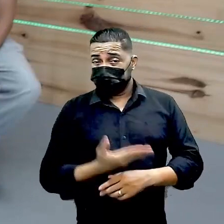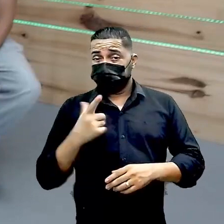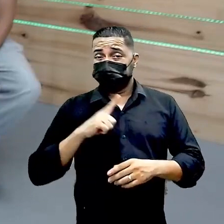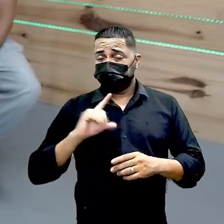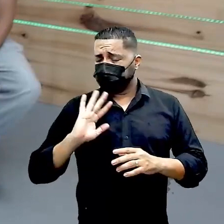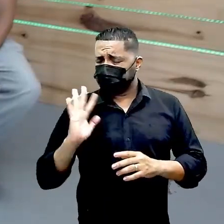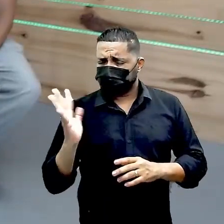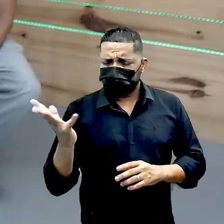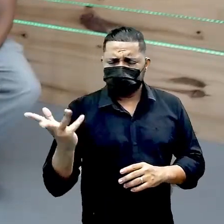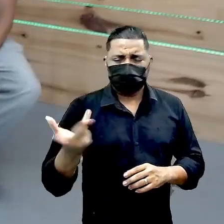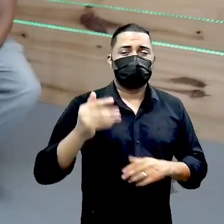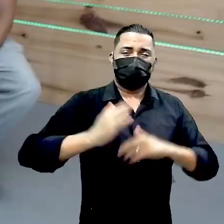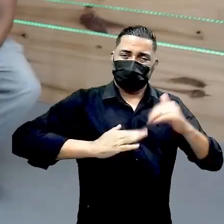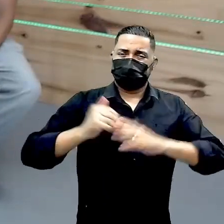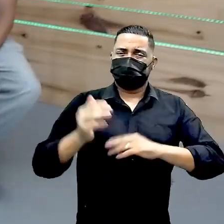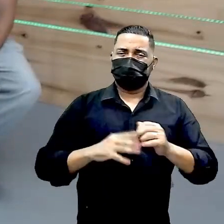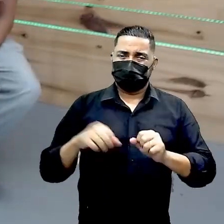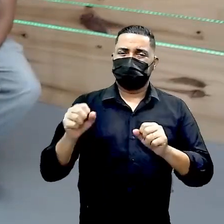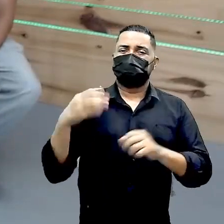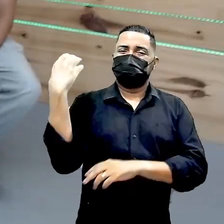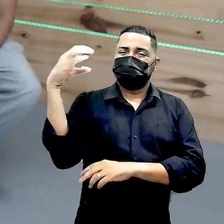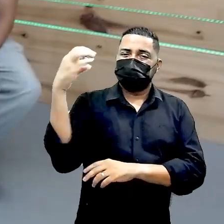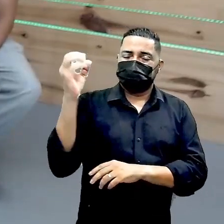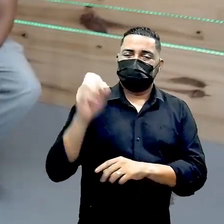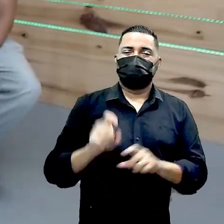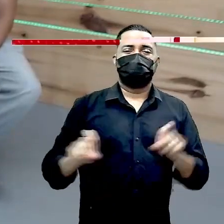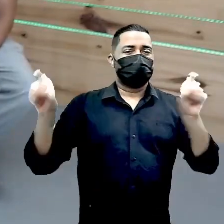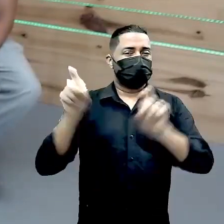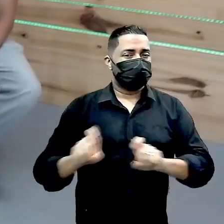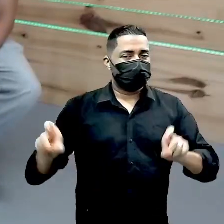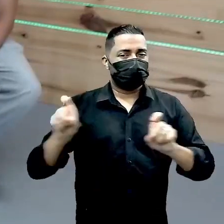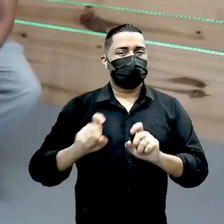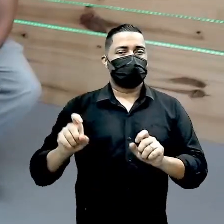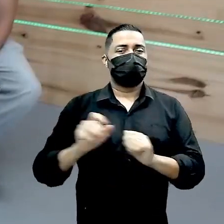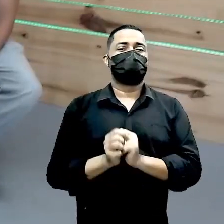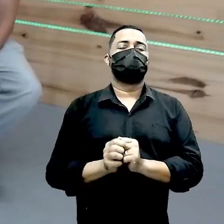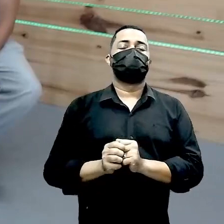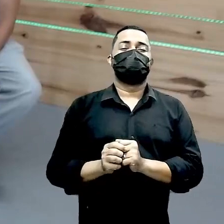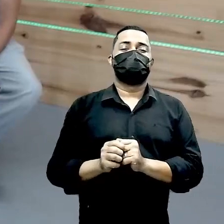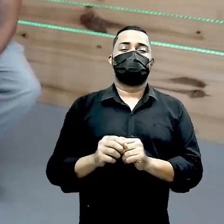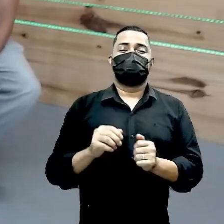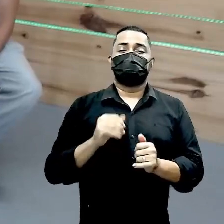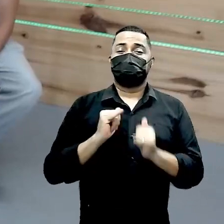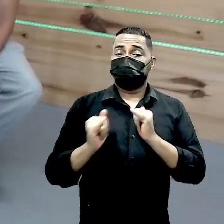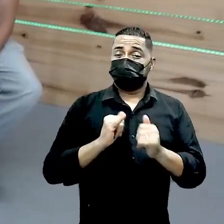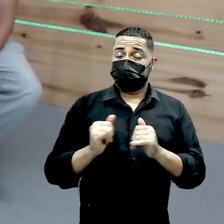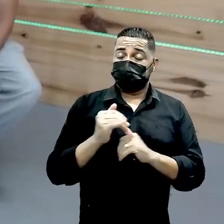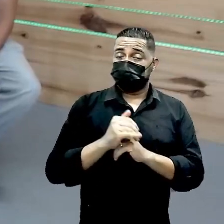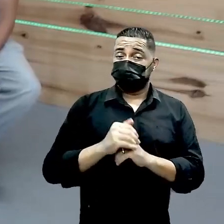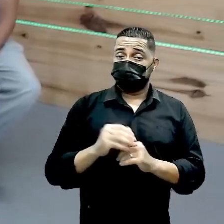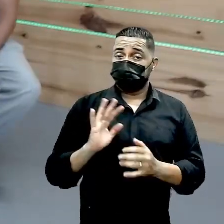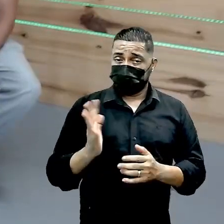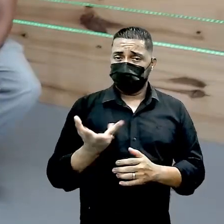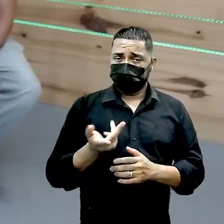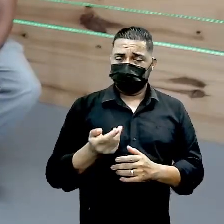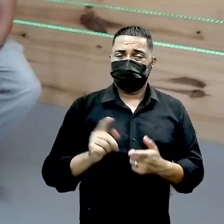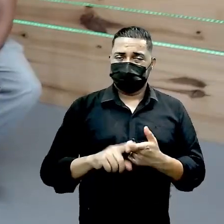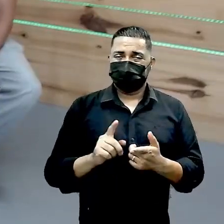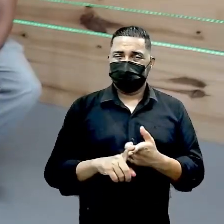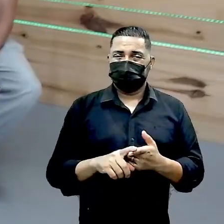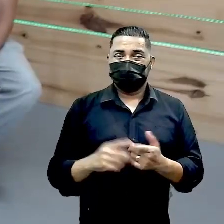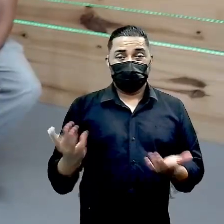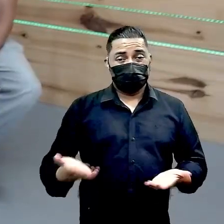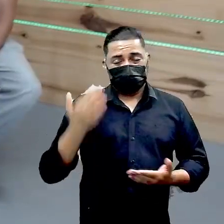os profissionais que são de informática, dentre outros. Hoje eu quero agradecer